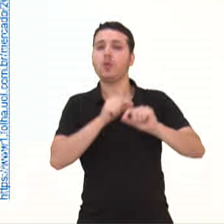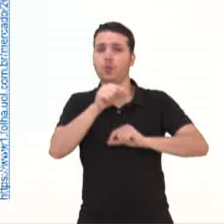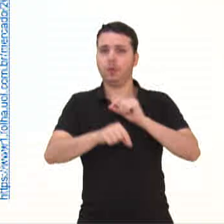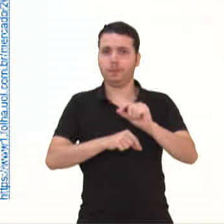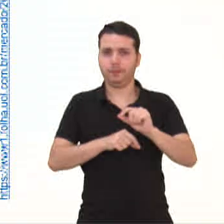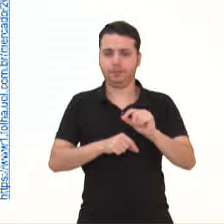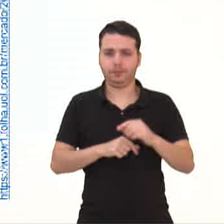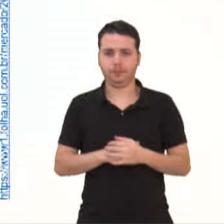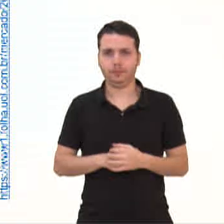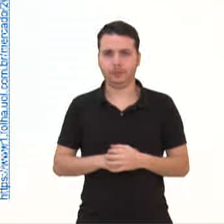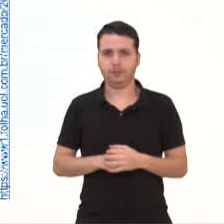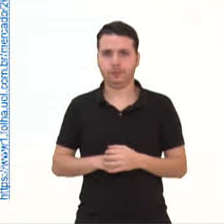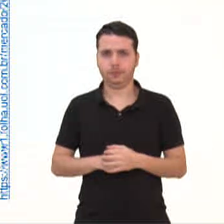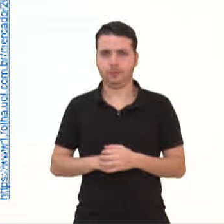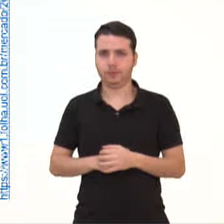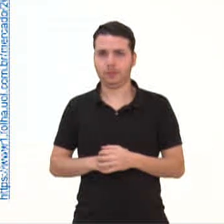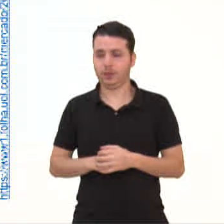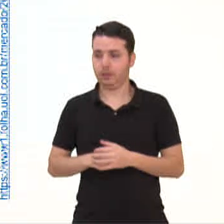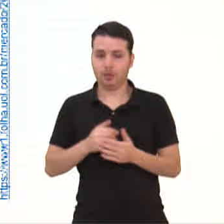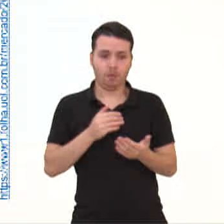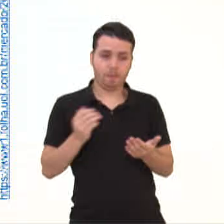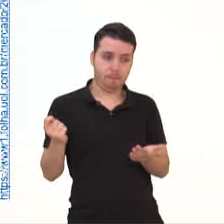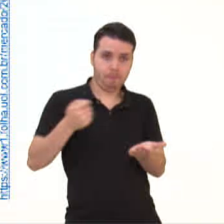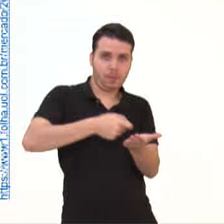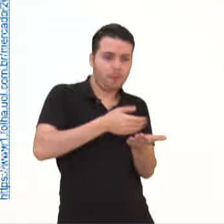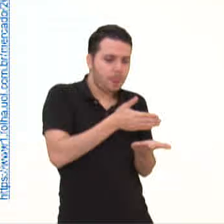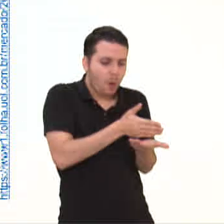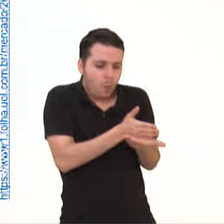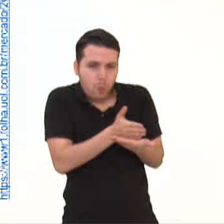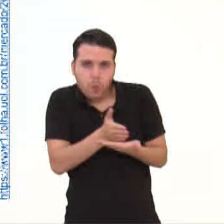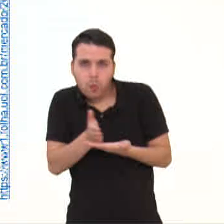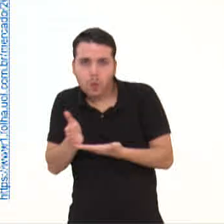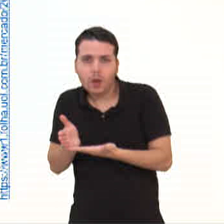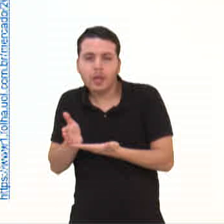esses investimentos e transformou esses financiamentos e transformou em